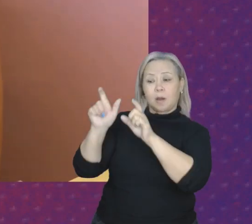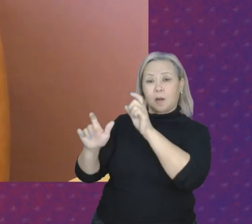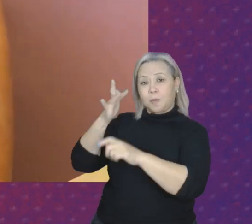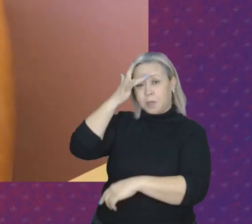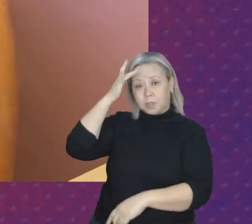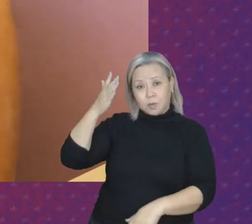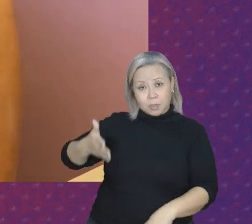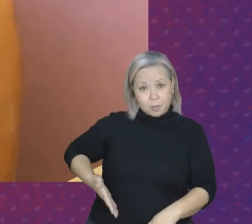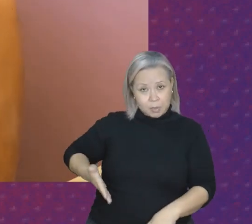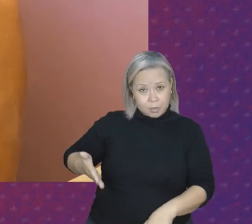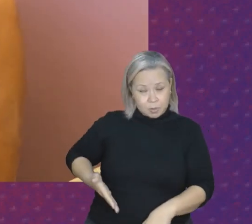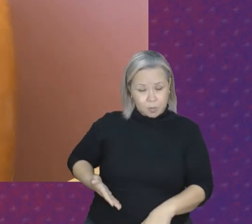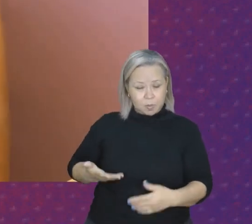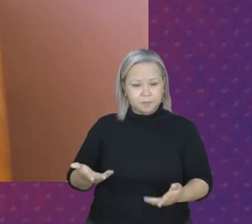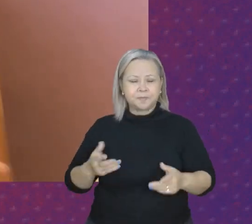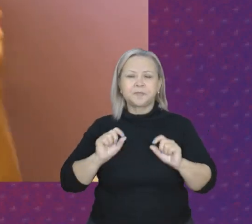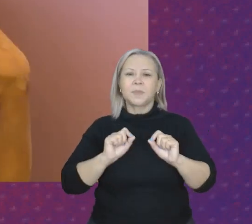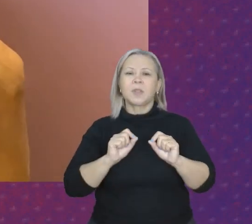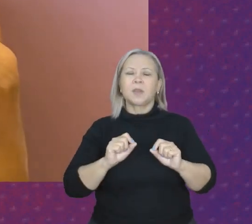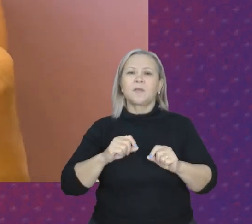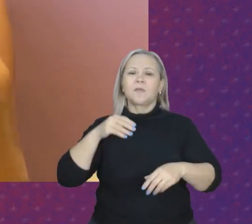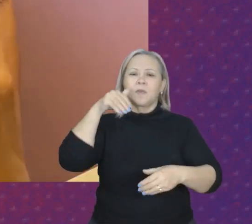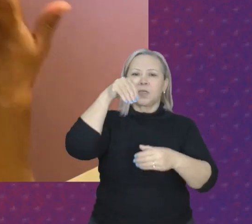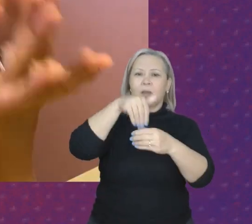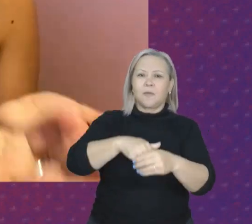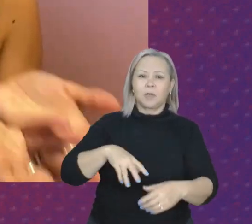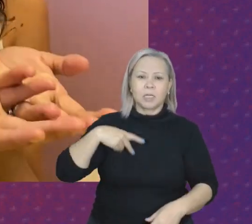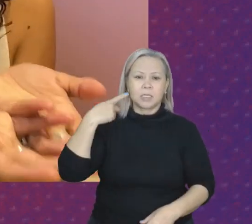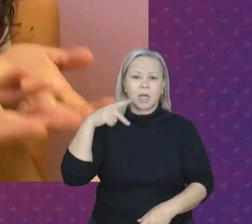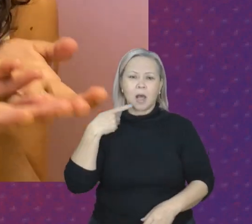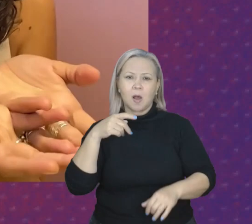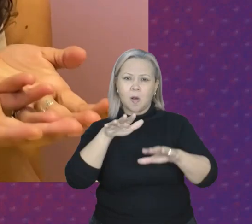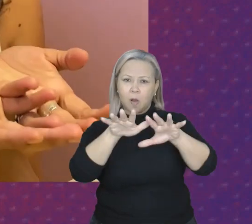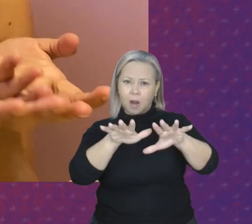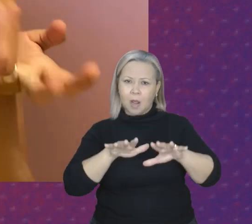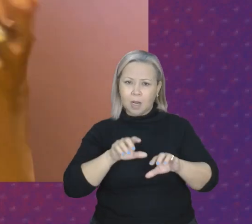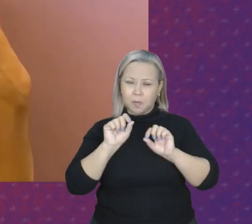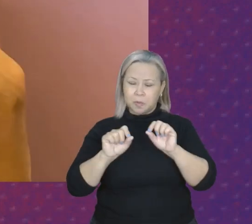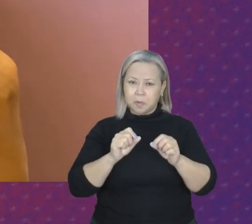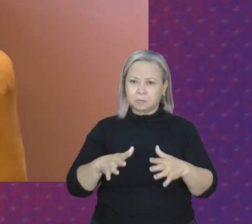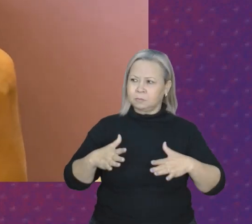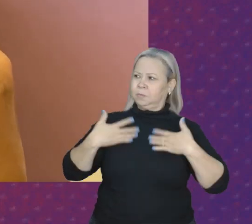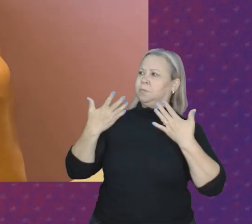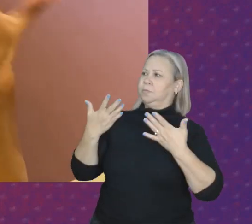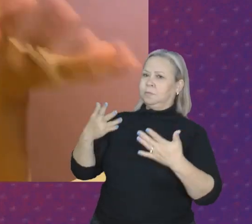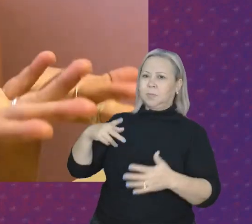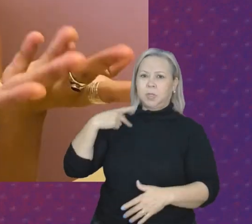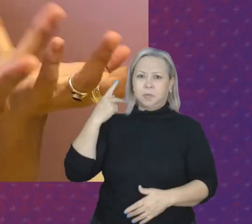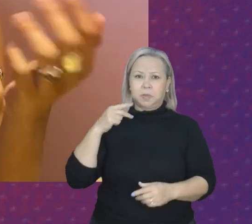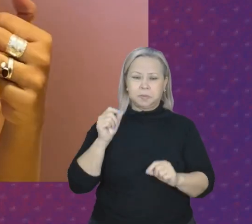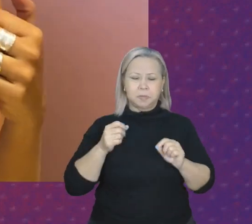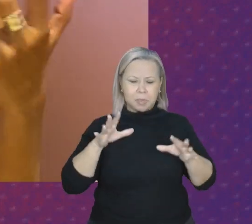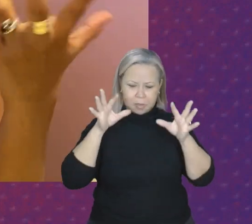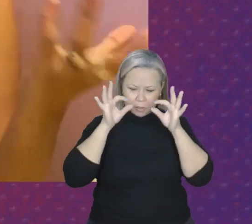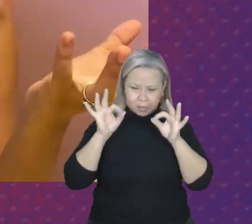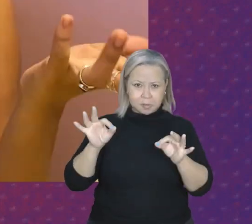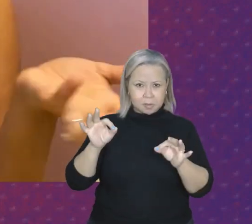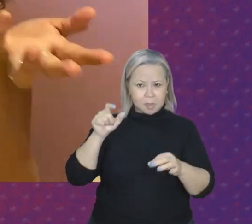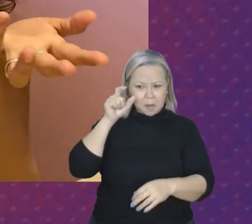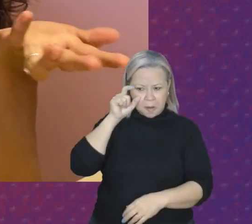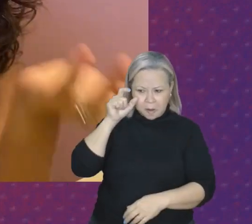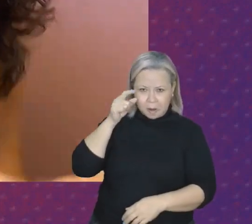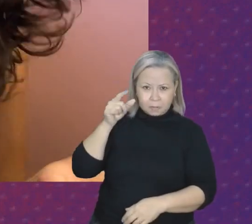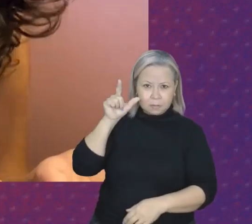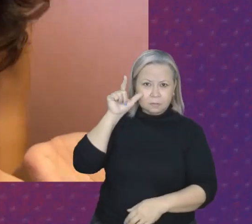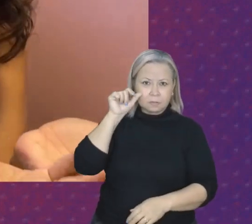menstruam. Quando a gente foi para a votação do plenário, isso gerou muita surpresa no conjunto dos vereadores e muita curiosidade, porque de fato eles